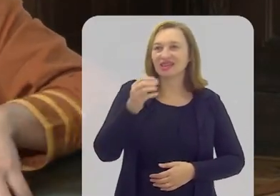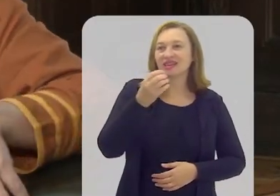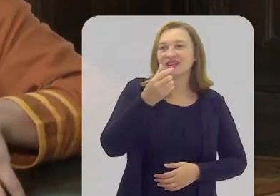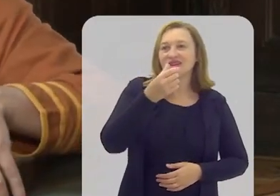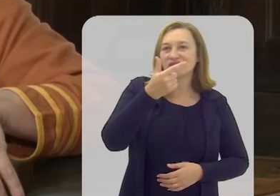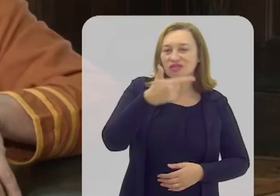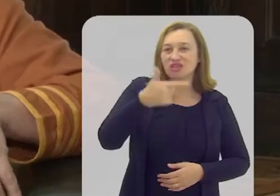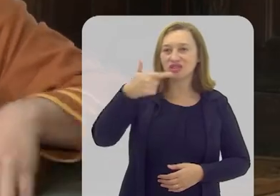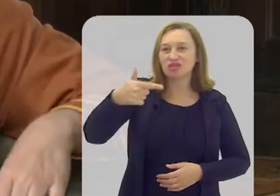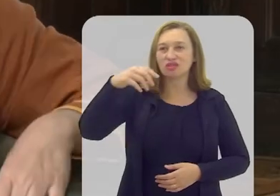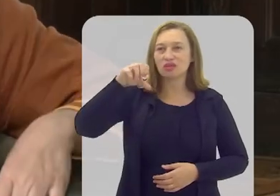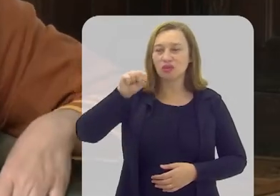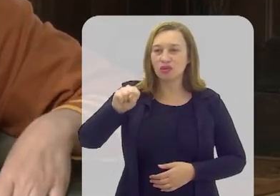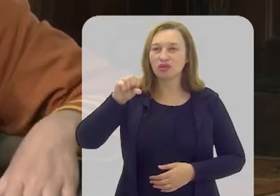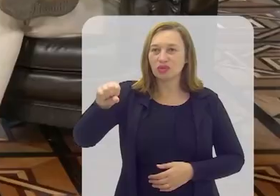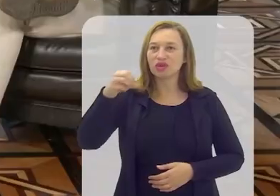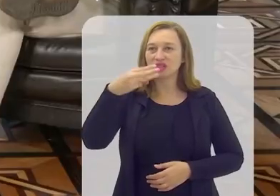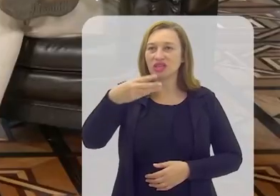22-988-31-6500. Vou falar para essa também,